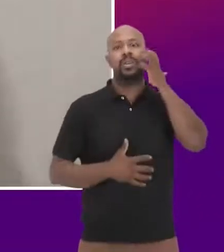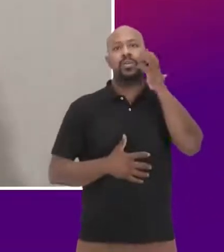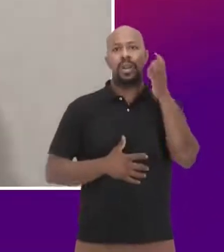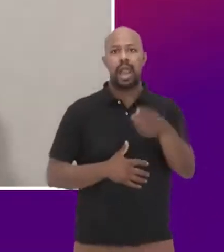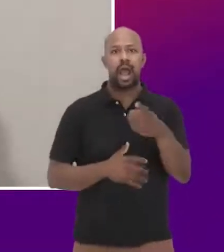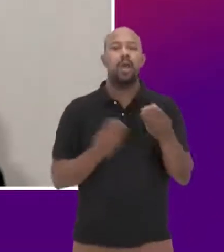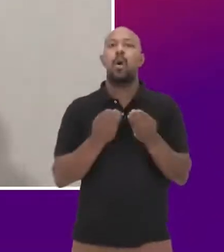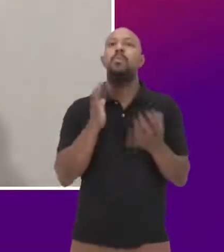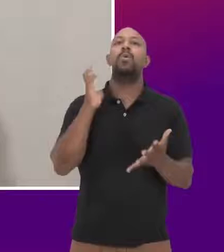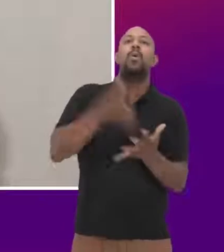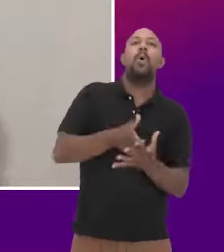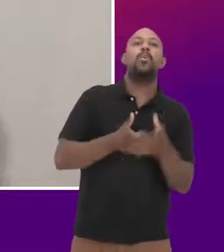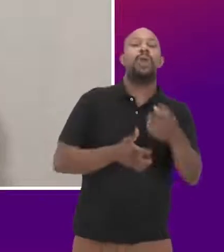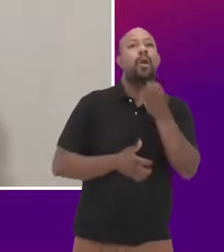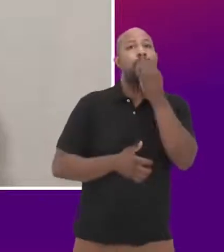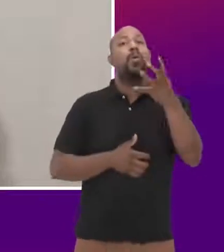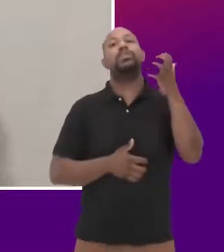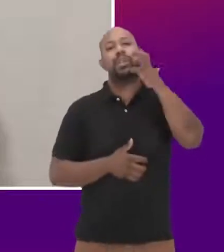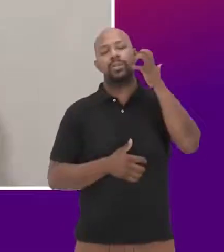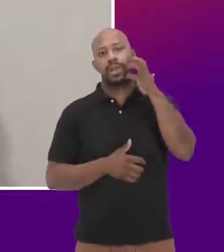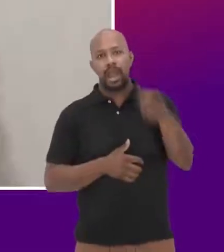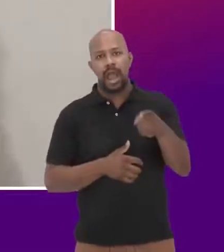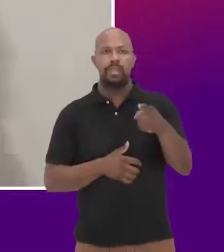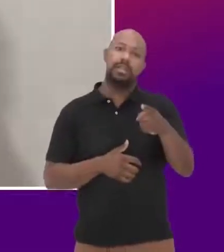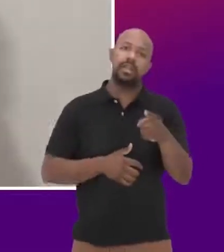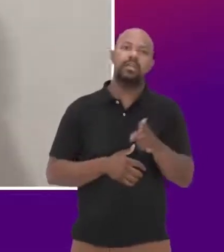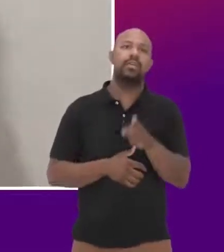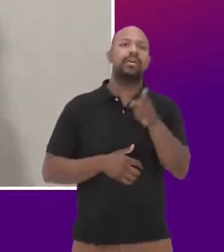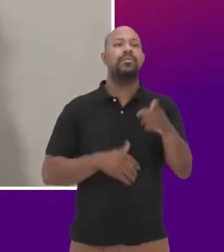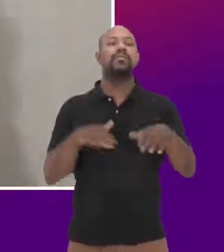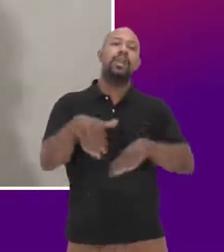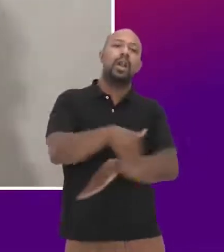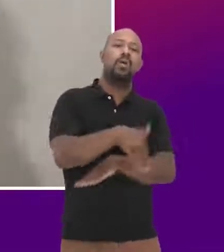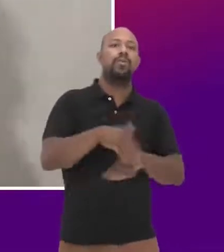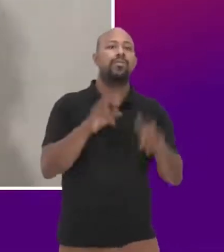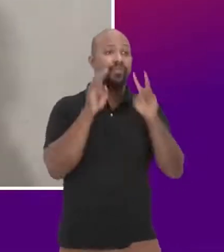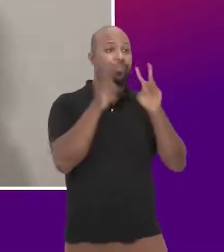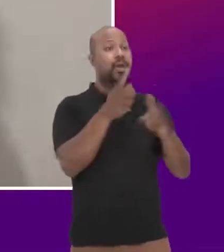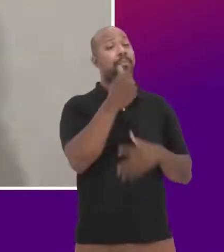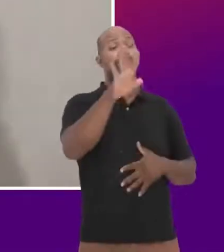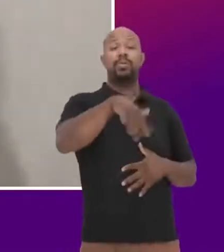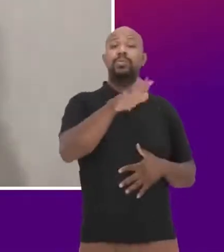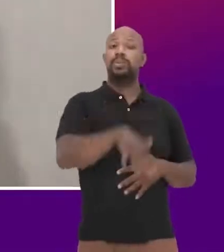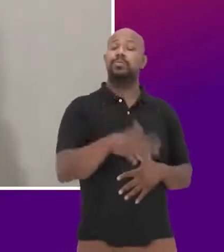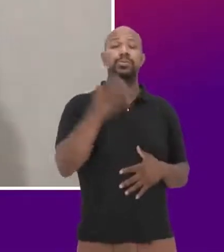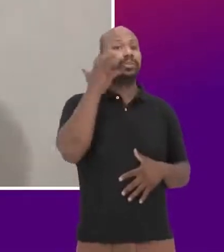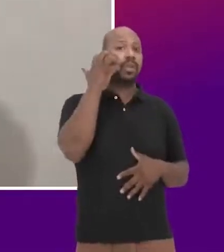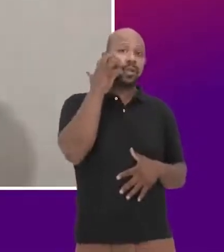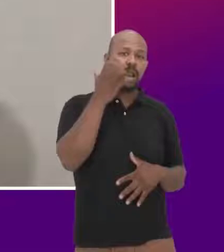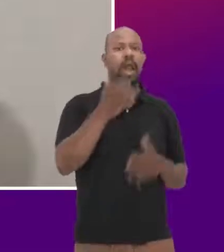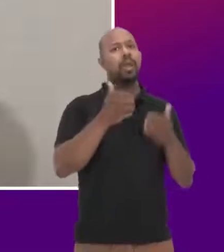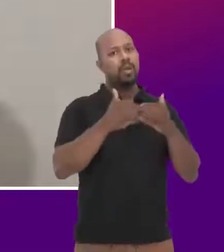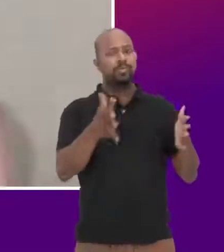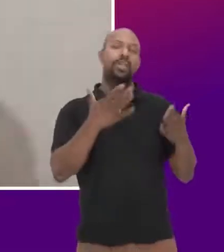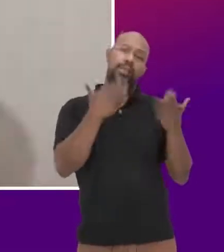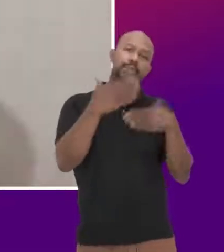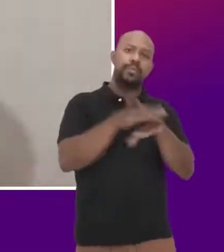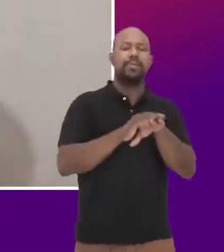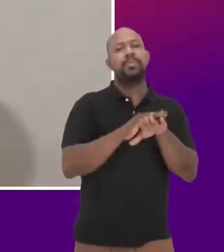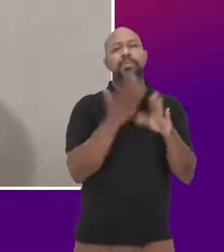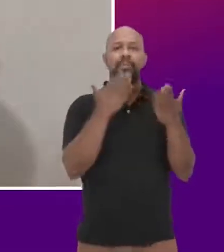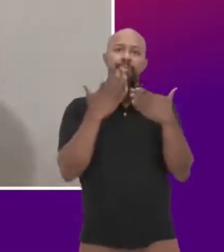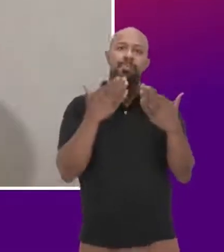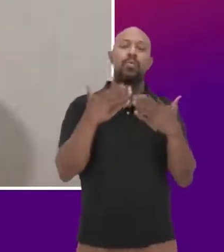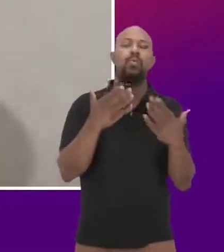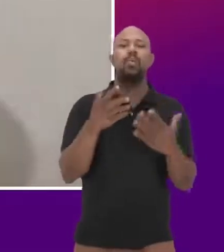E aonde ele iria comprar um bom celular? Então ele passou pela rua e viu a promoção do celular. E começou a bater papo com o